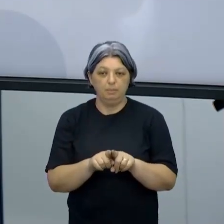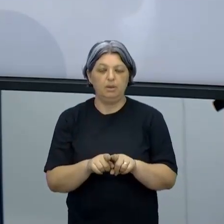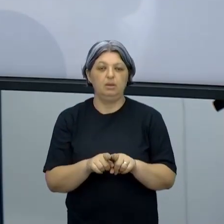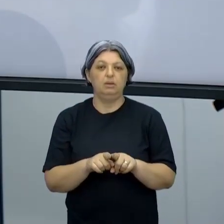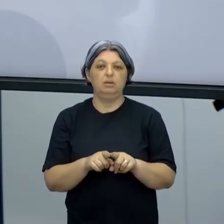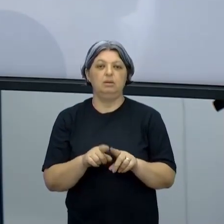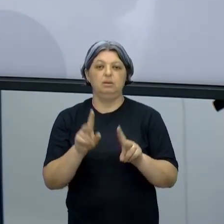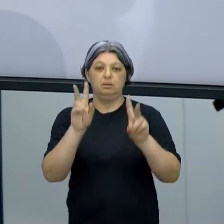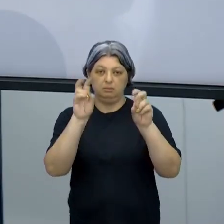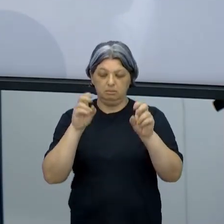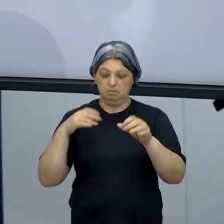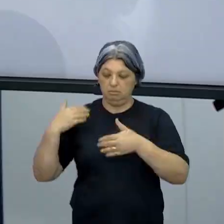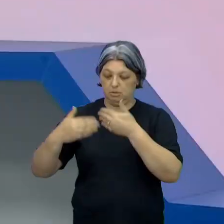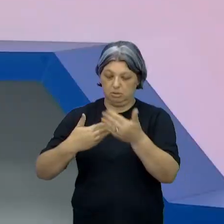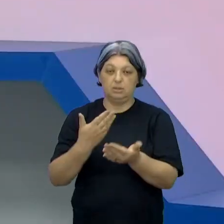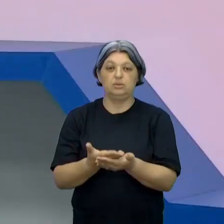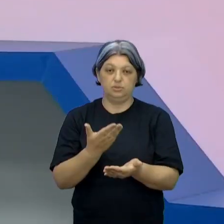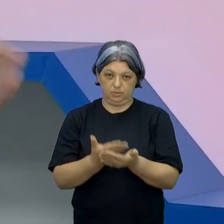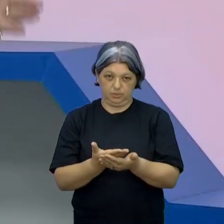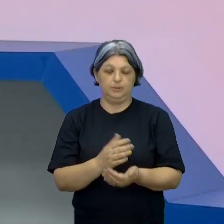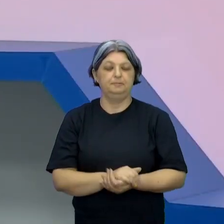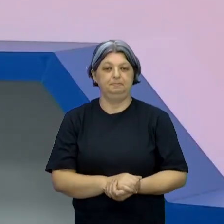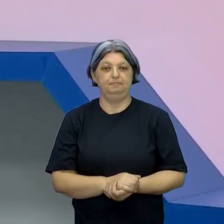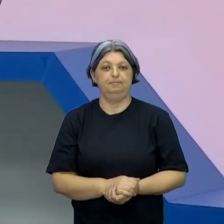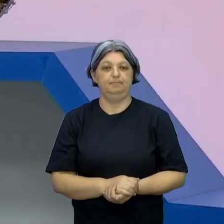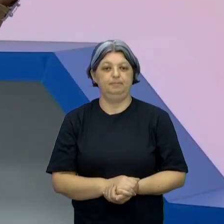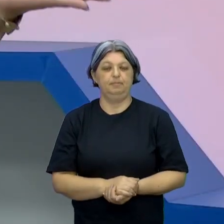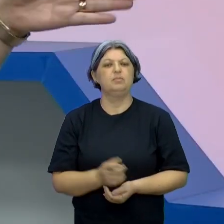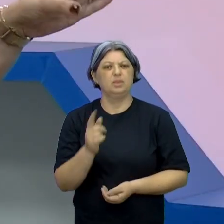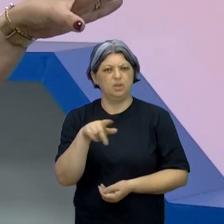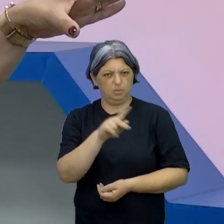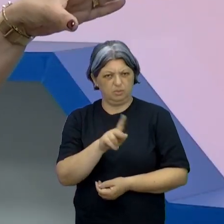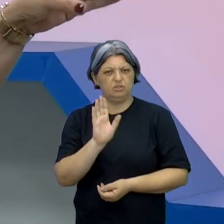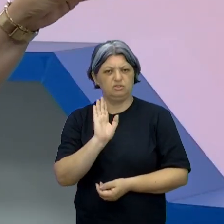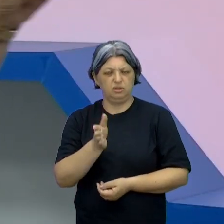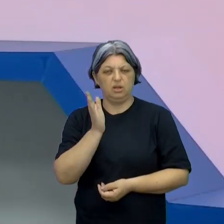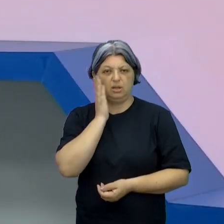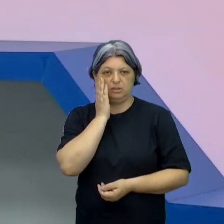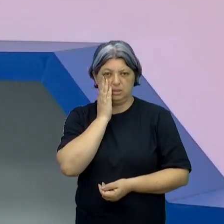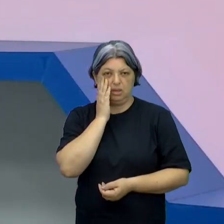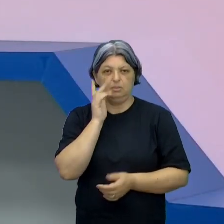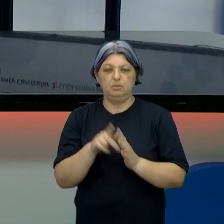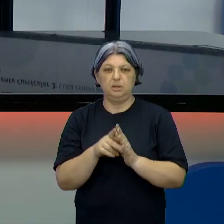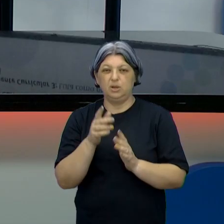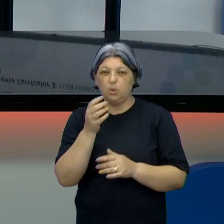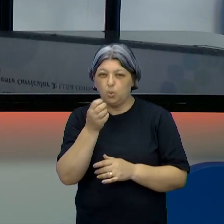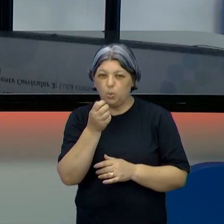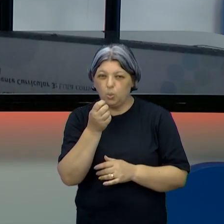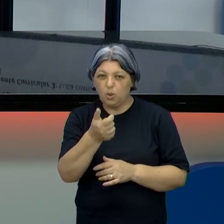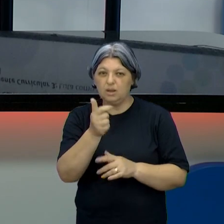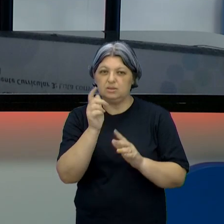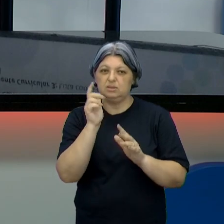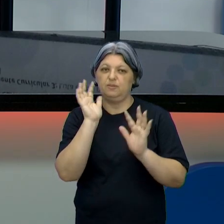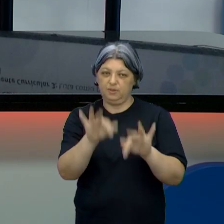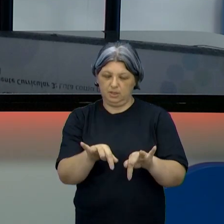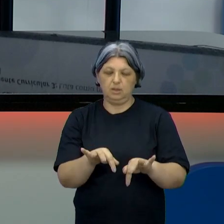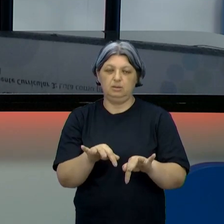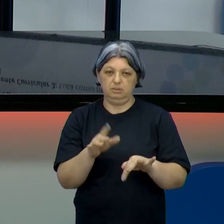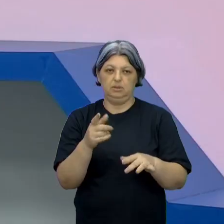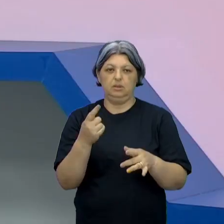do nosso processo aí de estudos. É isso, professor. Você também já deve estar aí na reta final, né? Essa é a nossa última aula